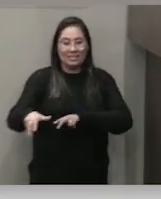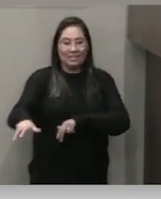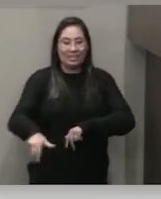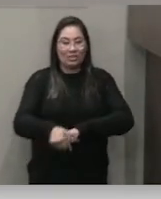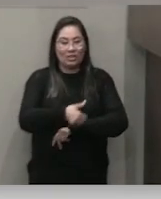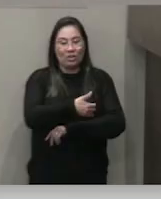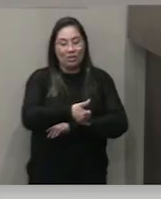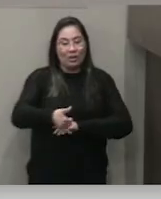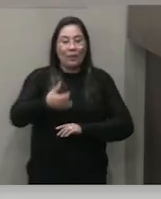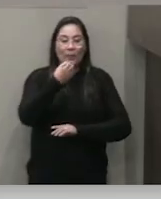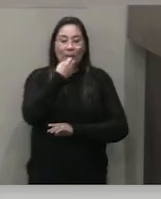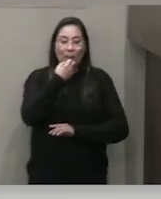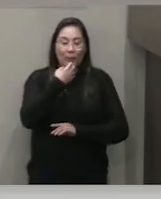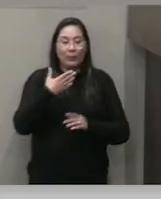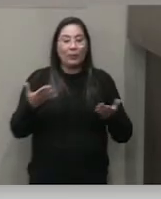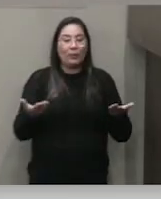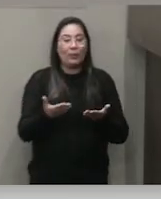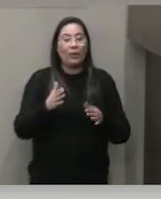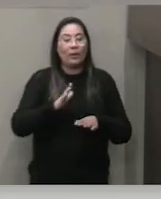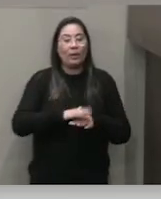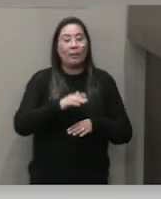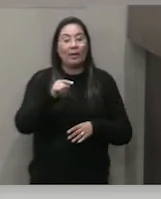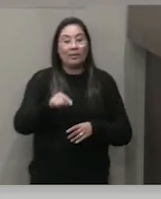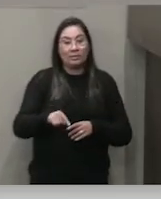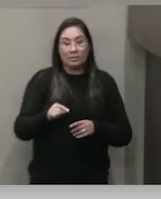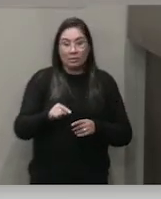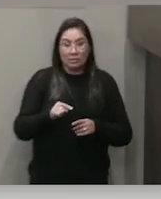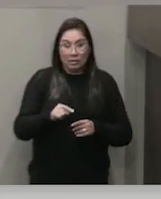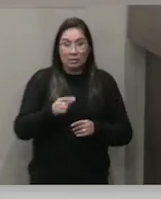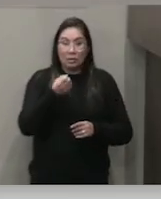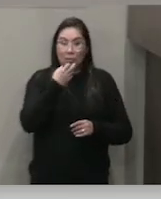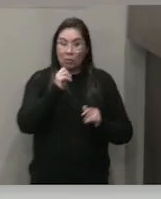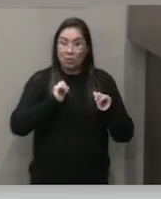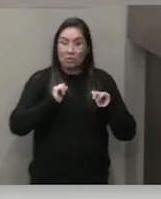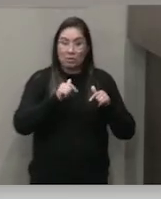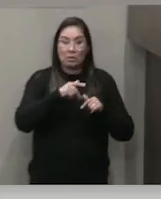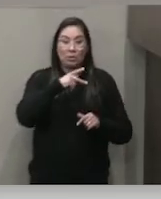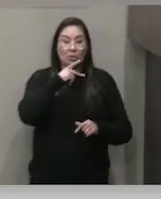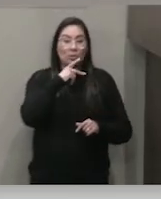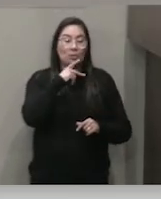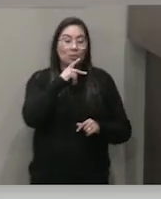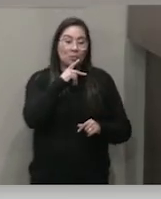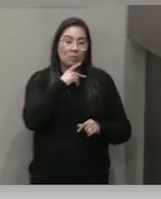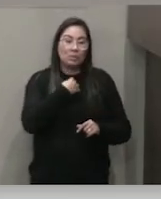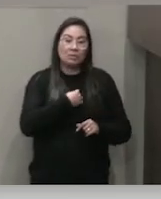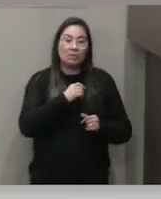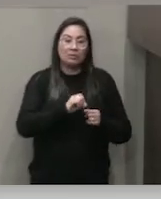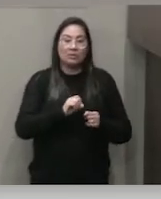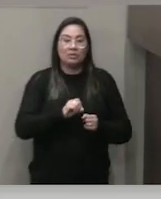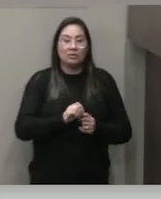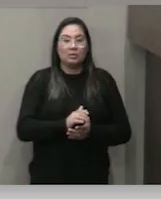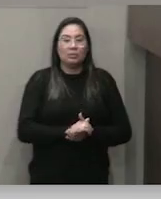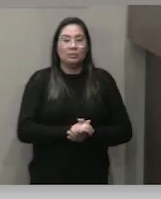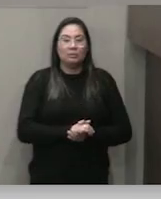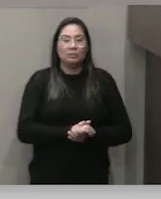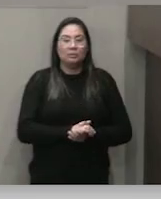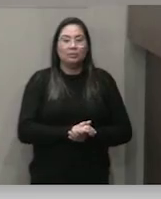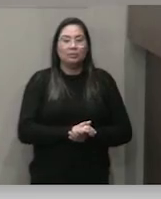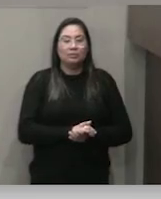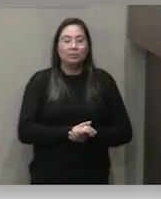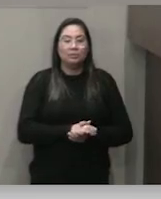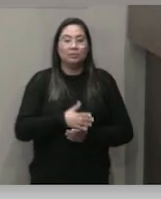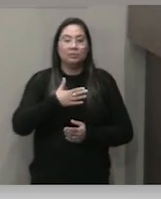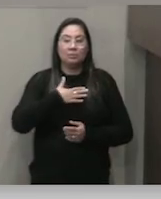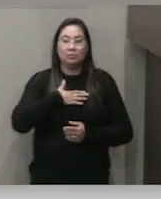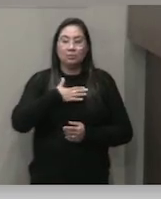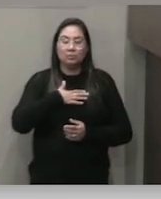boas, e agora vem mais esse golaço, né, que o prefeito Pedro Almeida está dando. Eu digo sempre, aquele meu